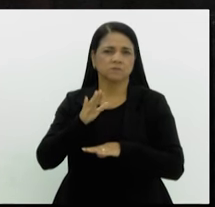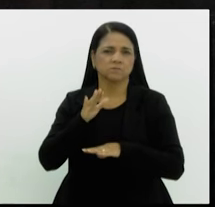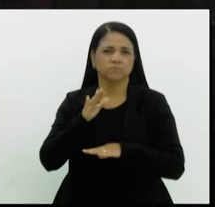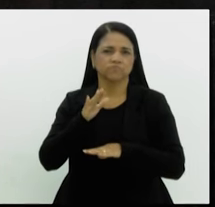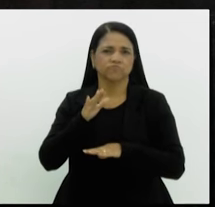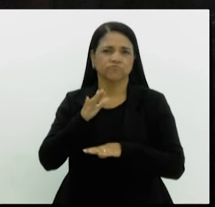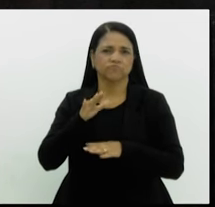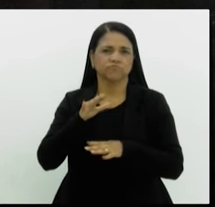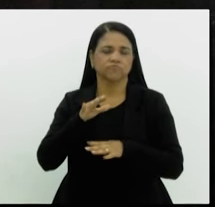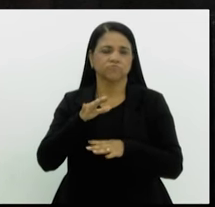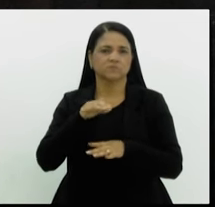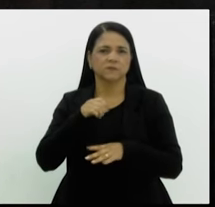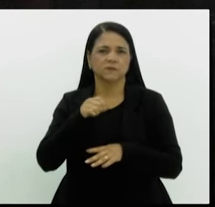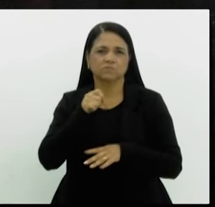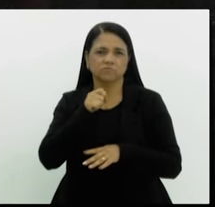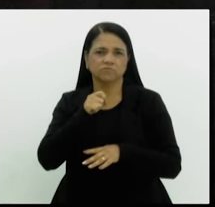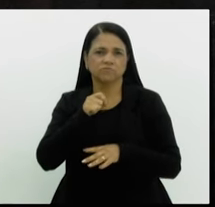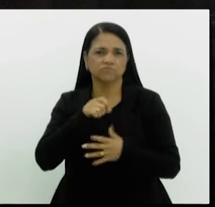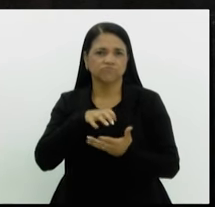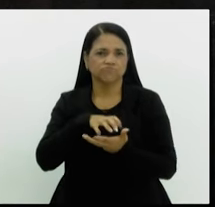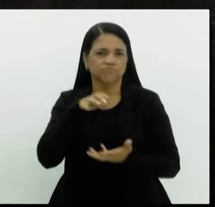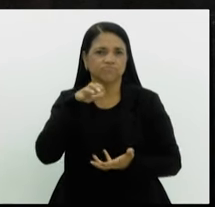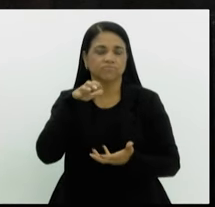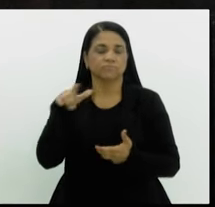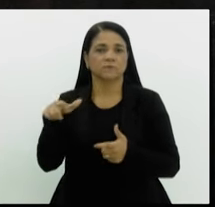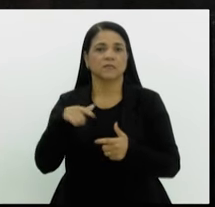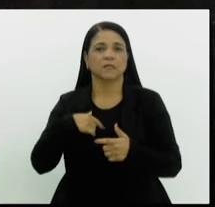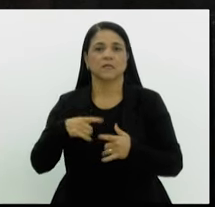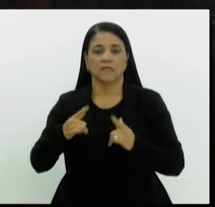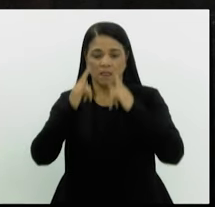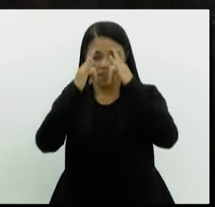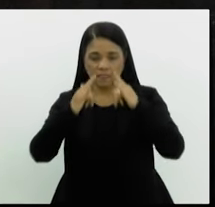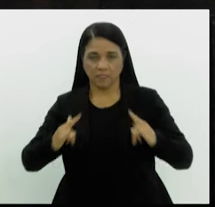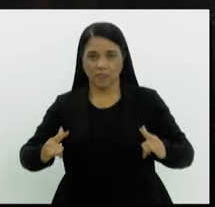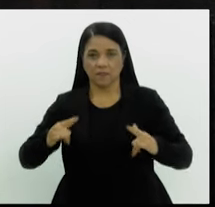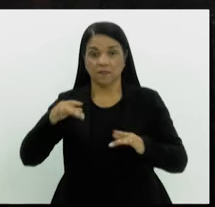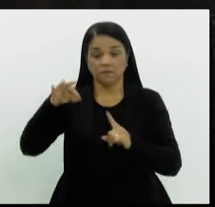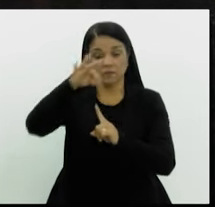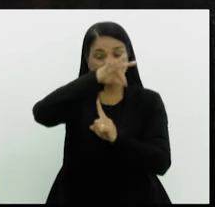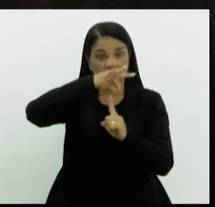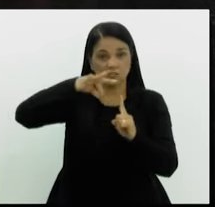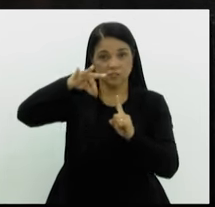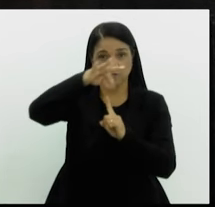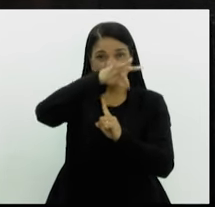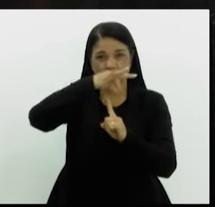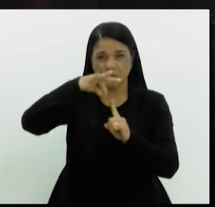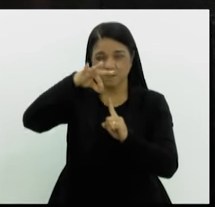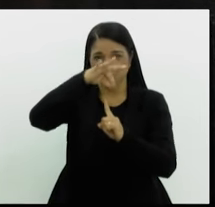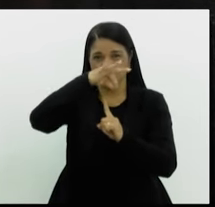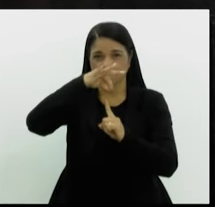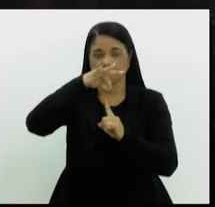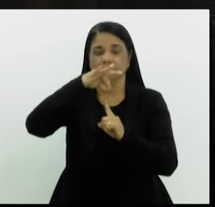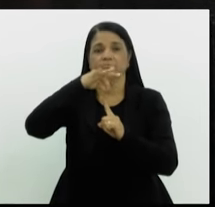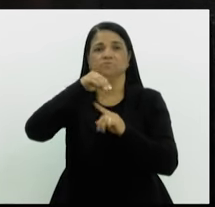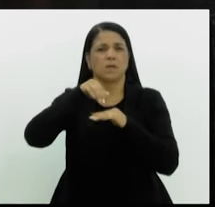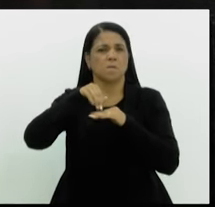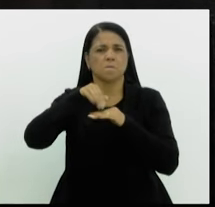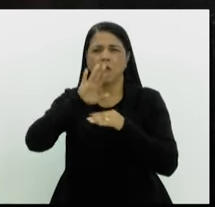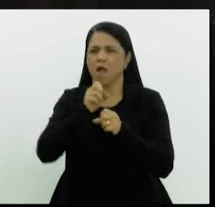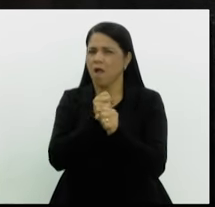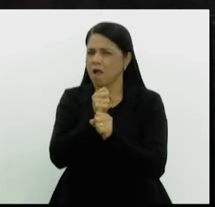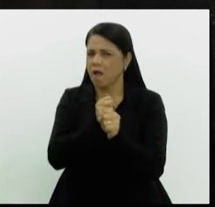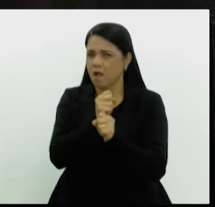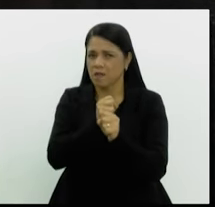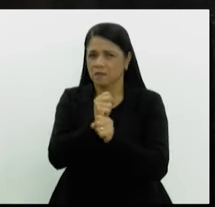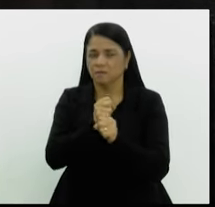tenda espírita do estado do Rio de Janeiro, pelo menos da cidade do Rio de Janeiro, com certeza, fundada em